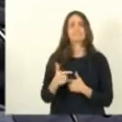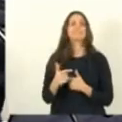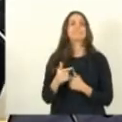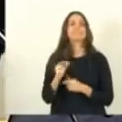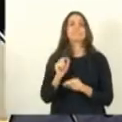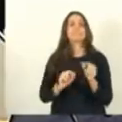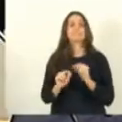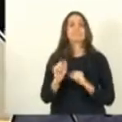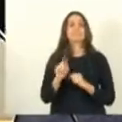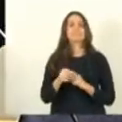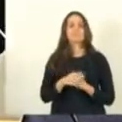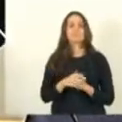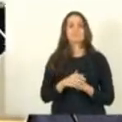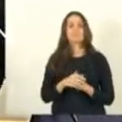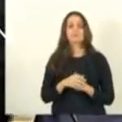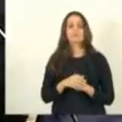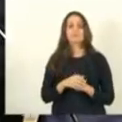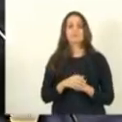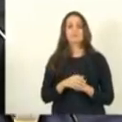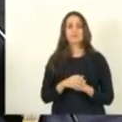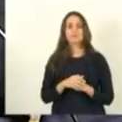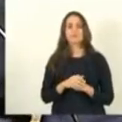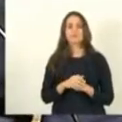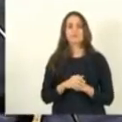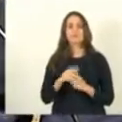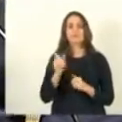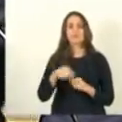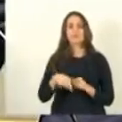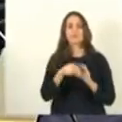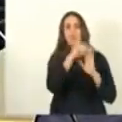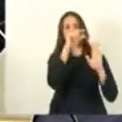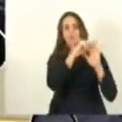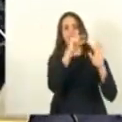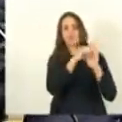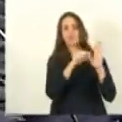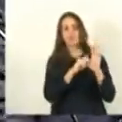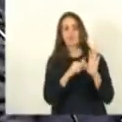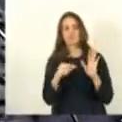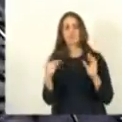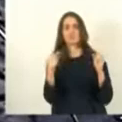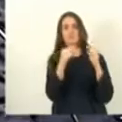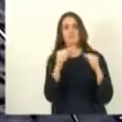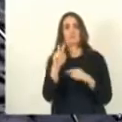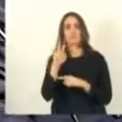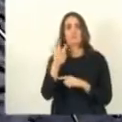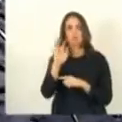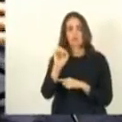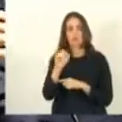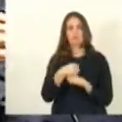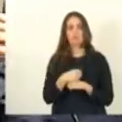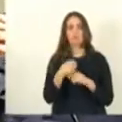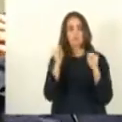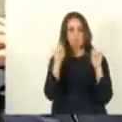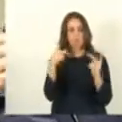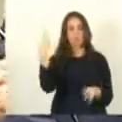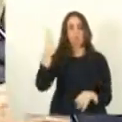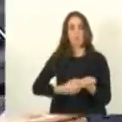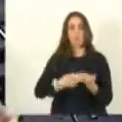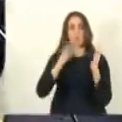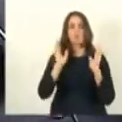sanar os artigos que estão sendo contemplados por este veto. Mas está em consenso, tá